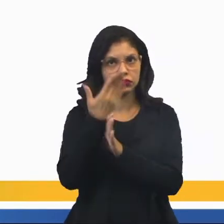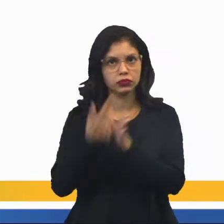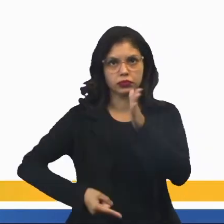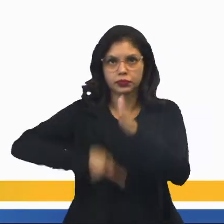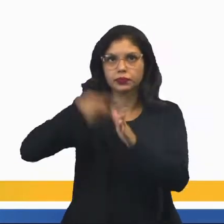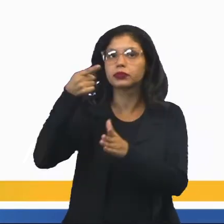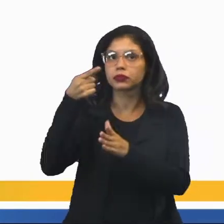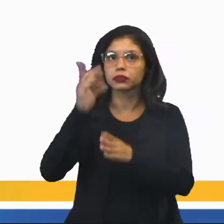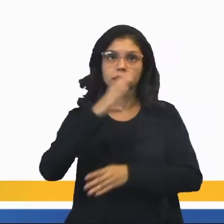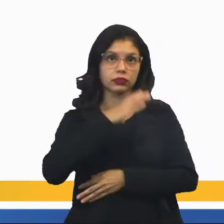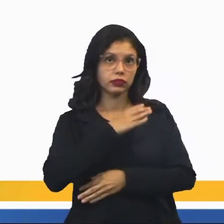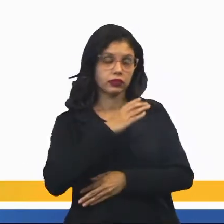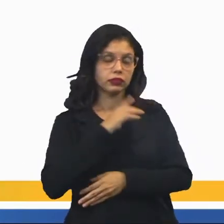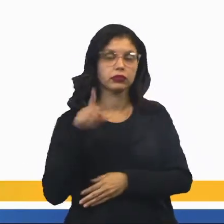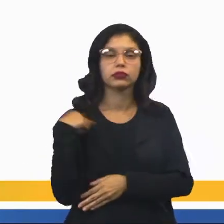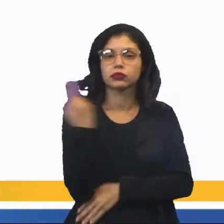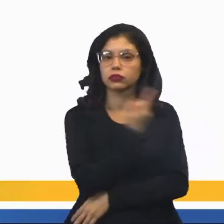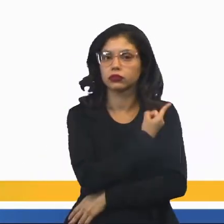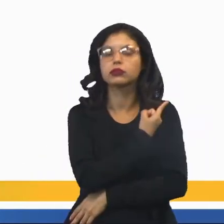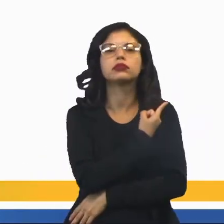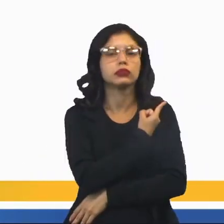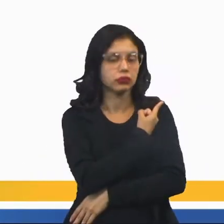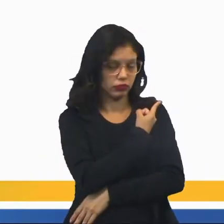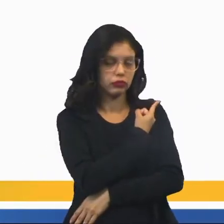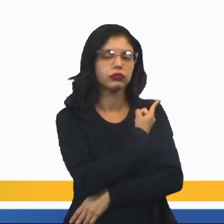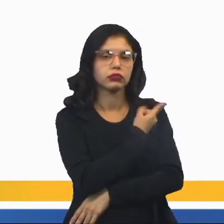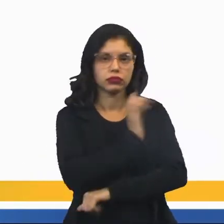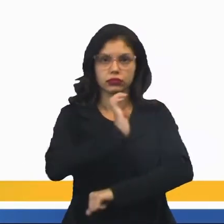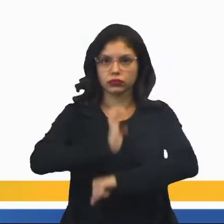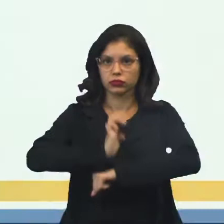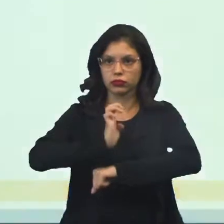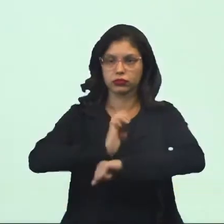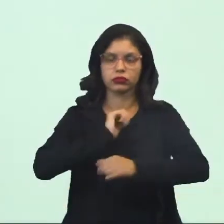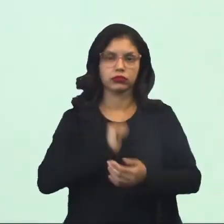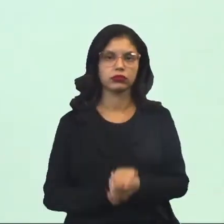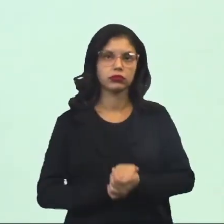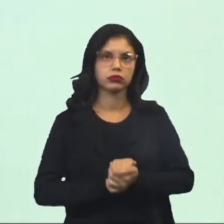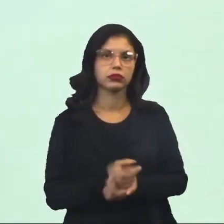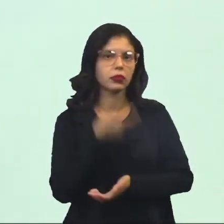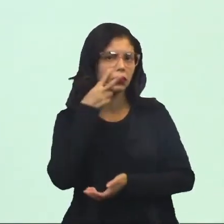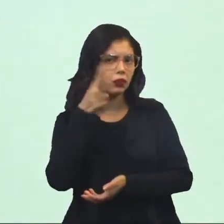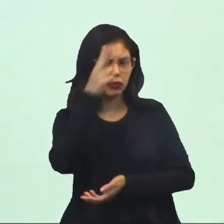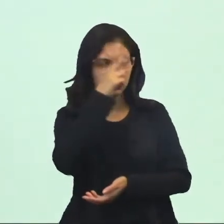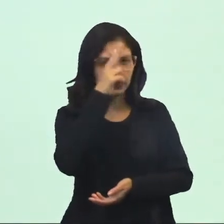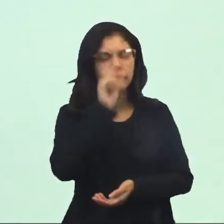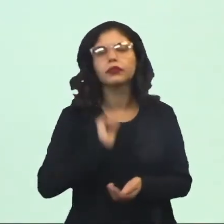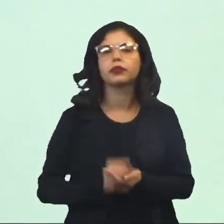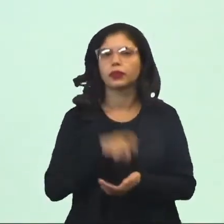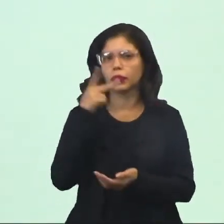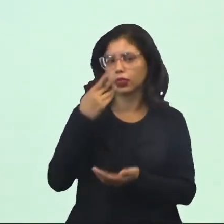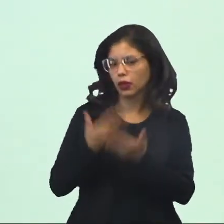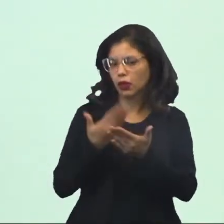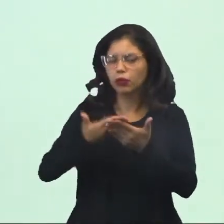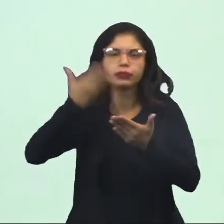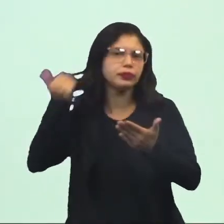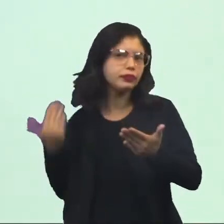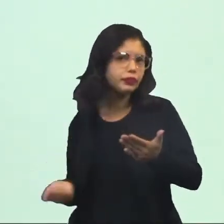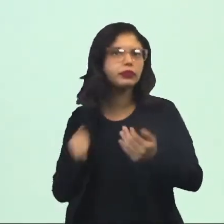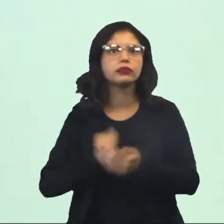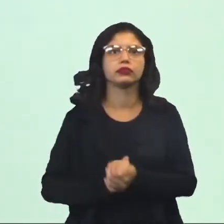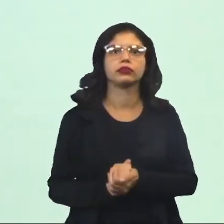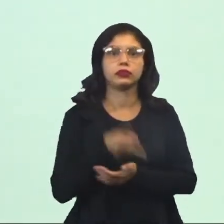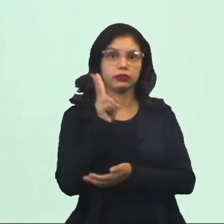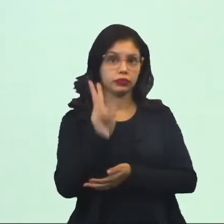foram surgindo as primeiras cidades em nosso estado. Vocês lembram que eu falava em aulas anteriores